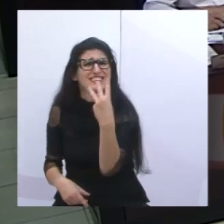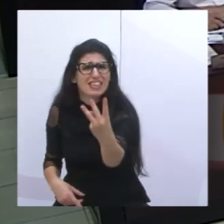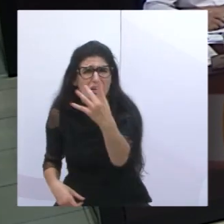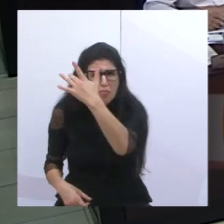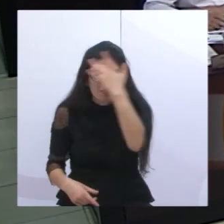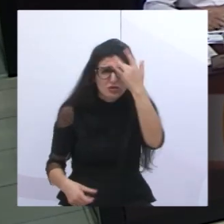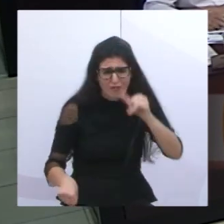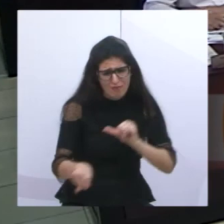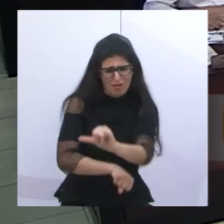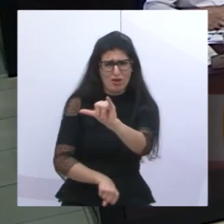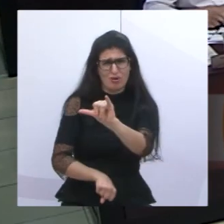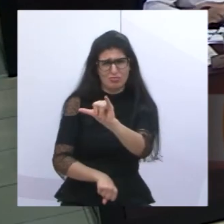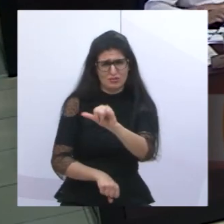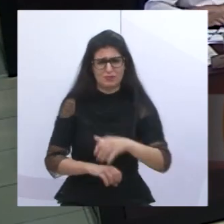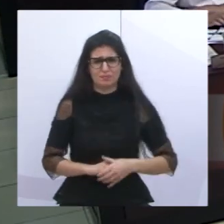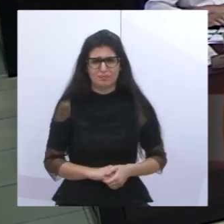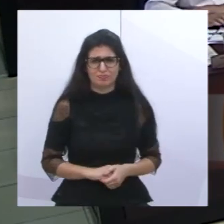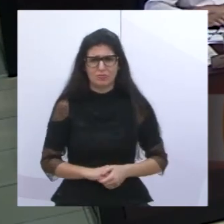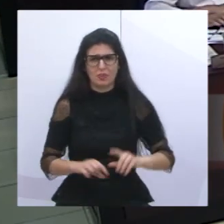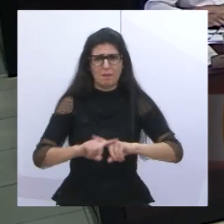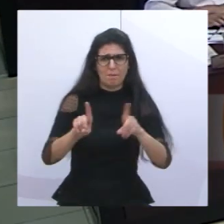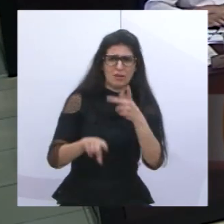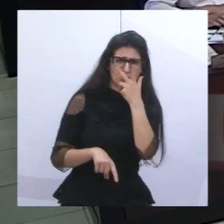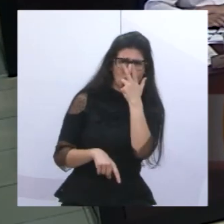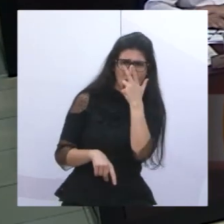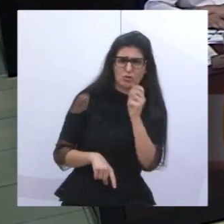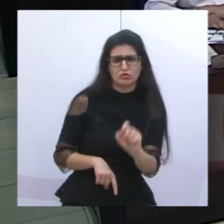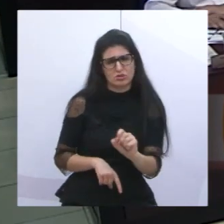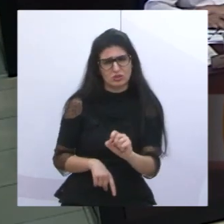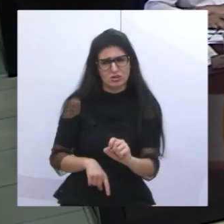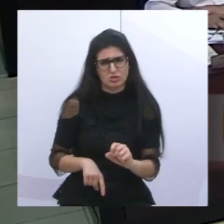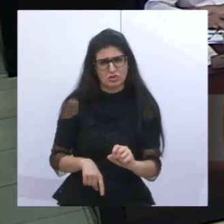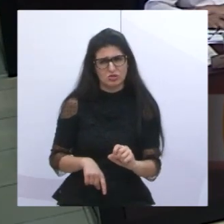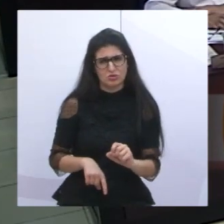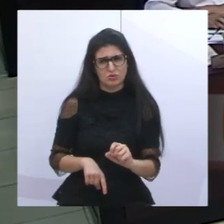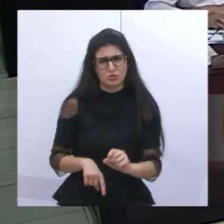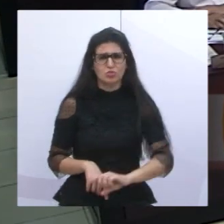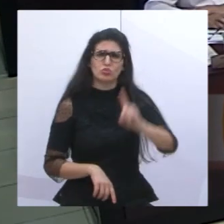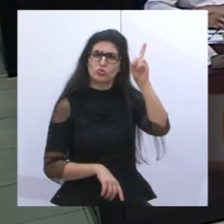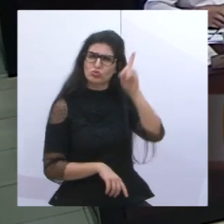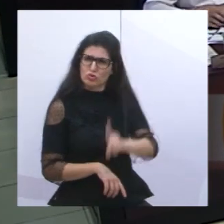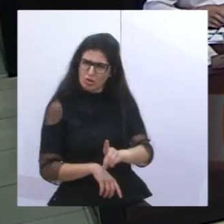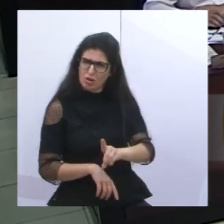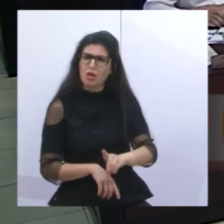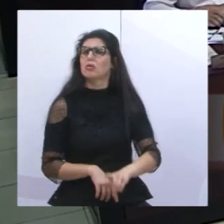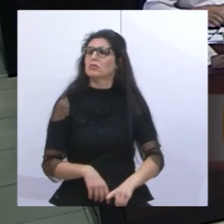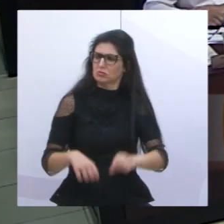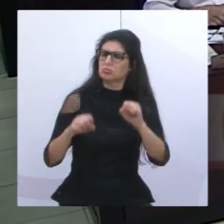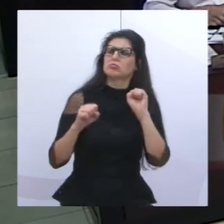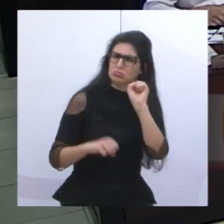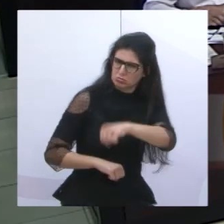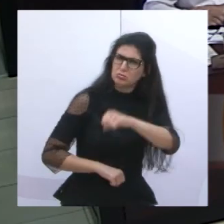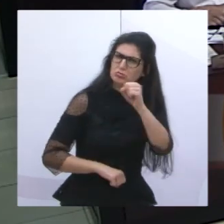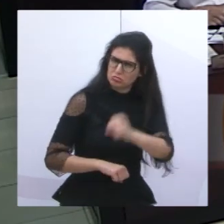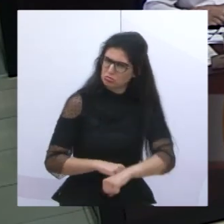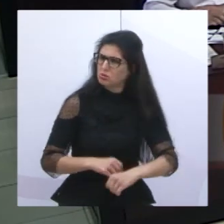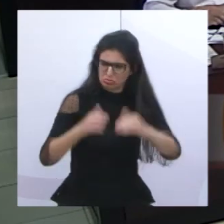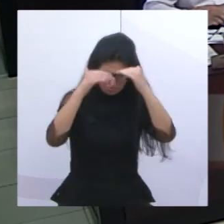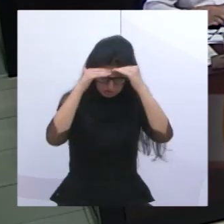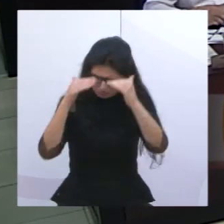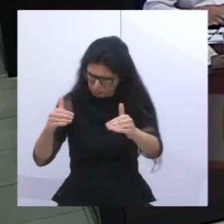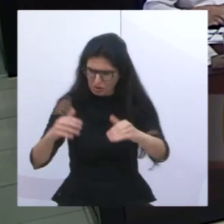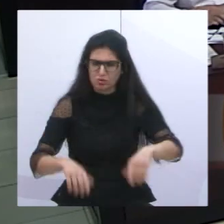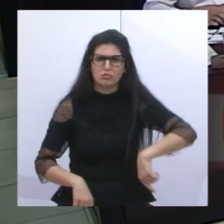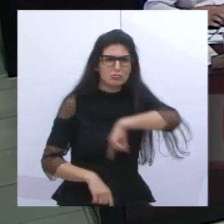na consulta. Então, acho que nós não estamos ferindo o direito de ninguém, estamos tratando aí todos de